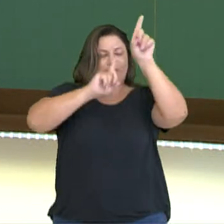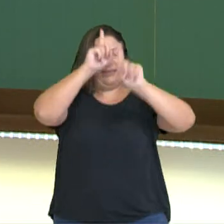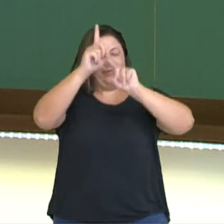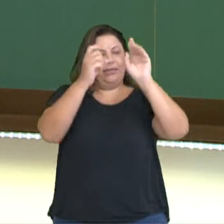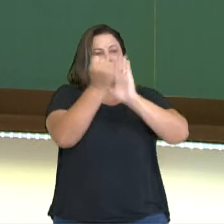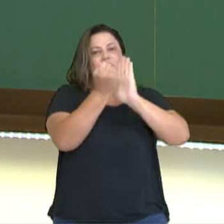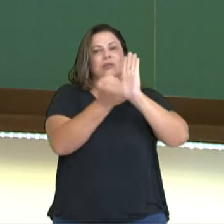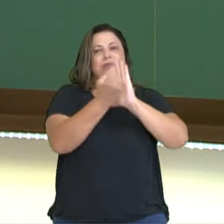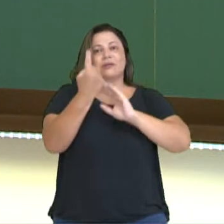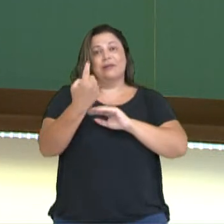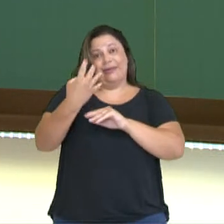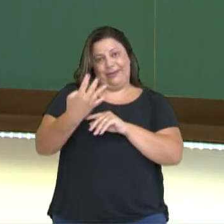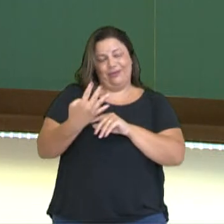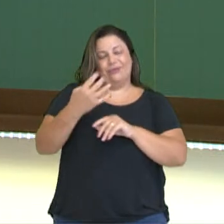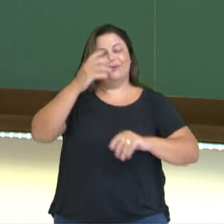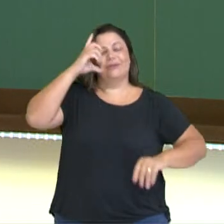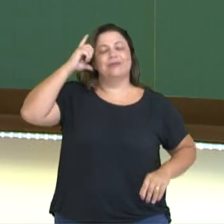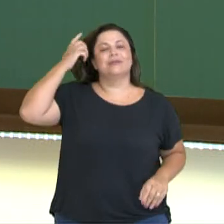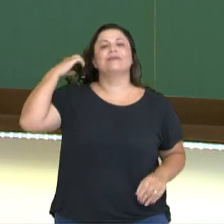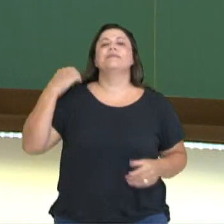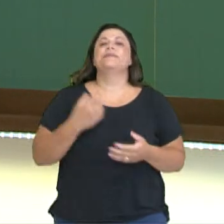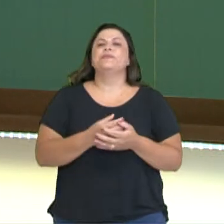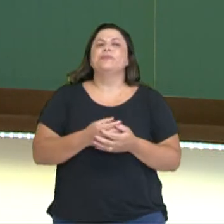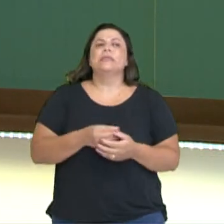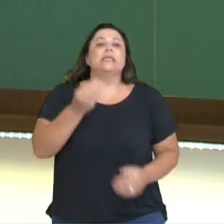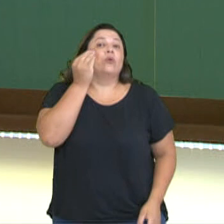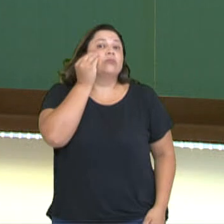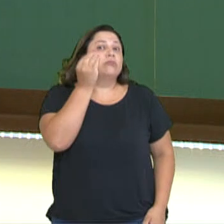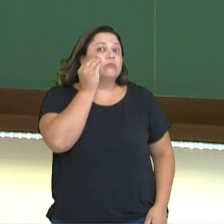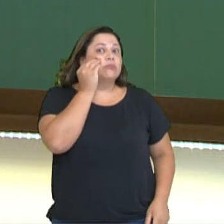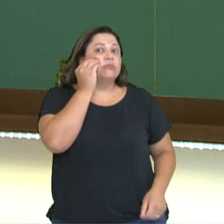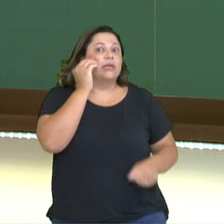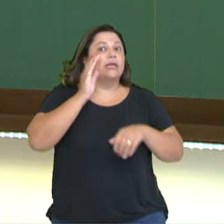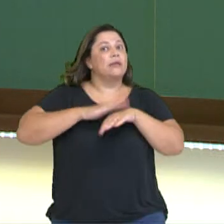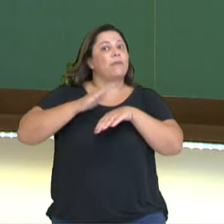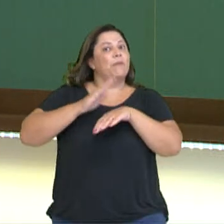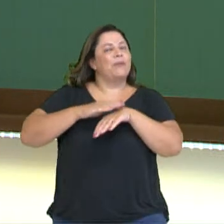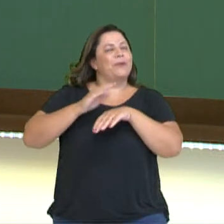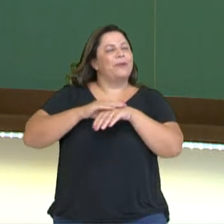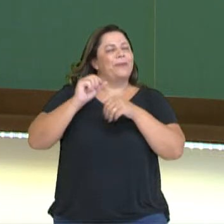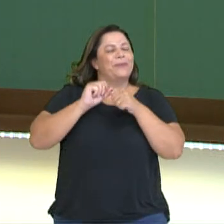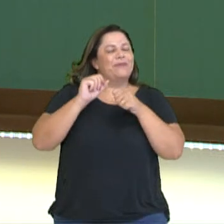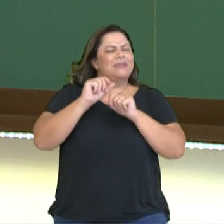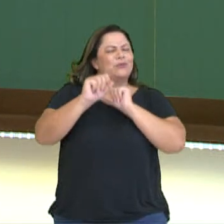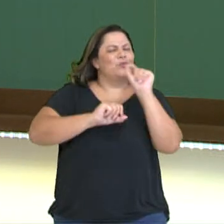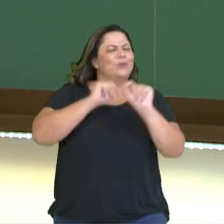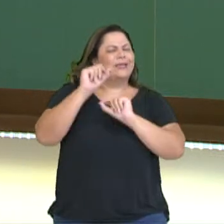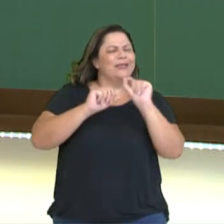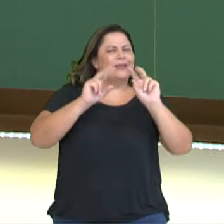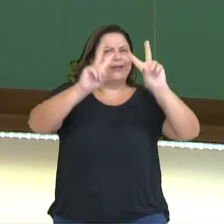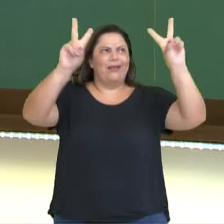né? Tá? Tente fazer um soneto com a sua percepção. O que é o amor para você?